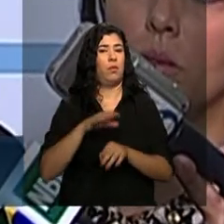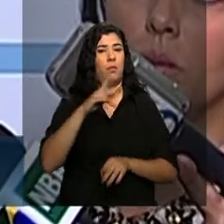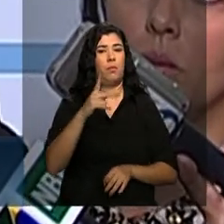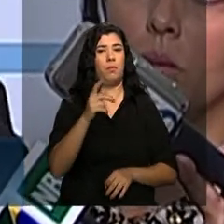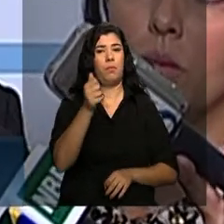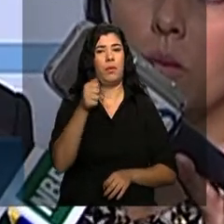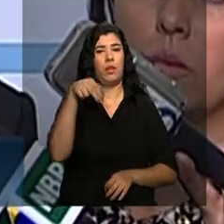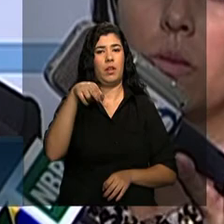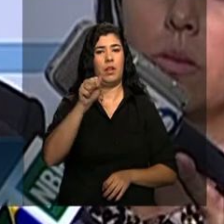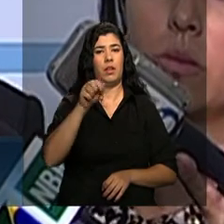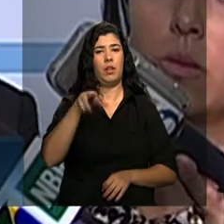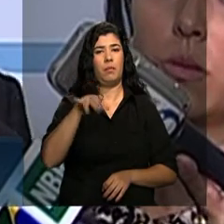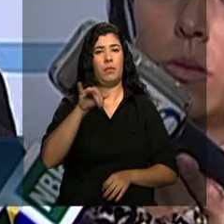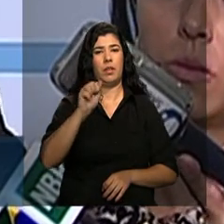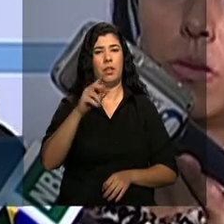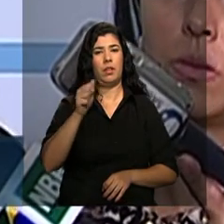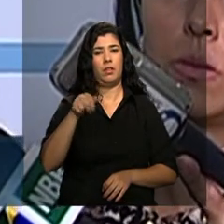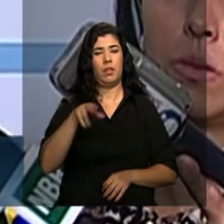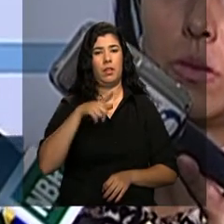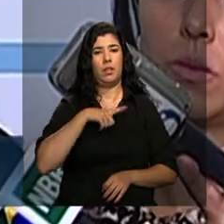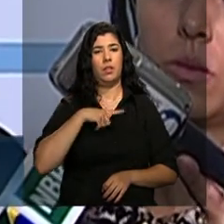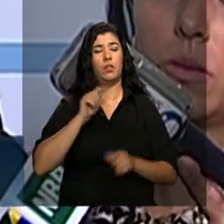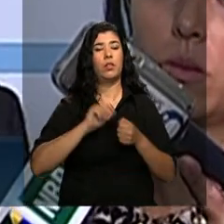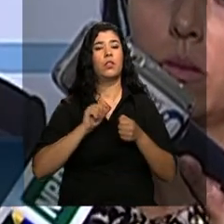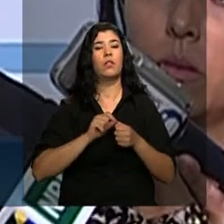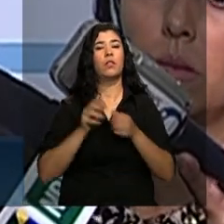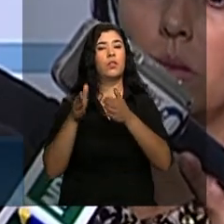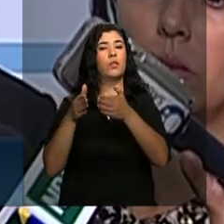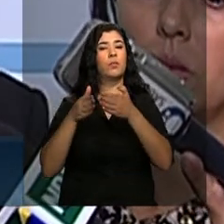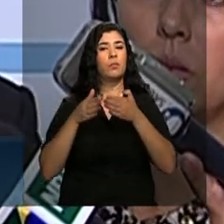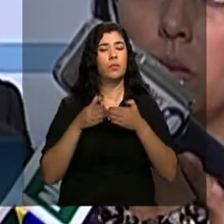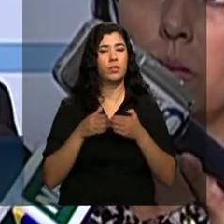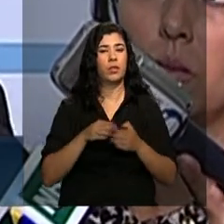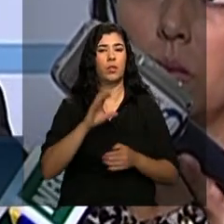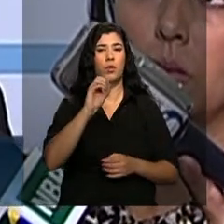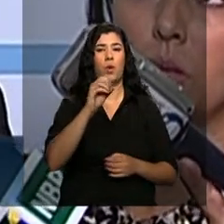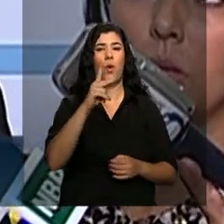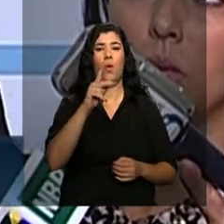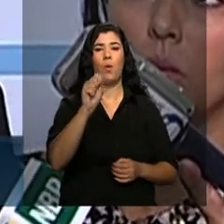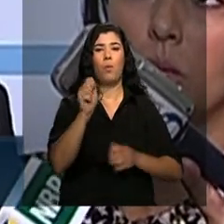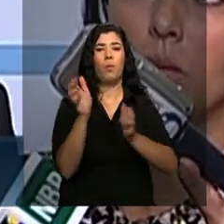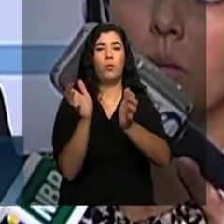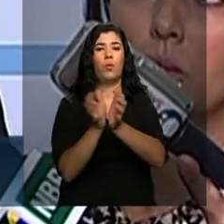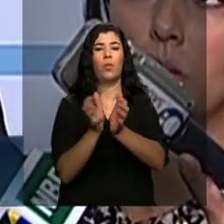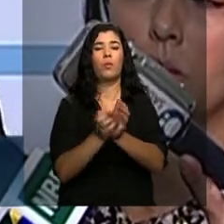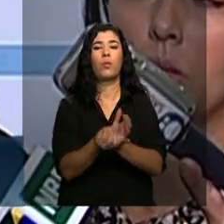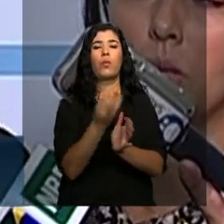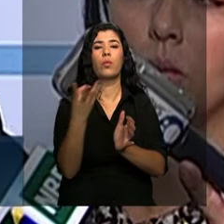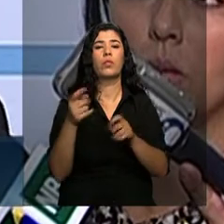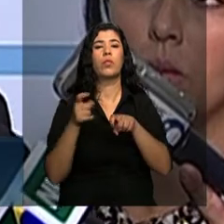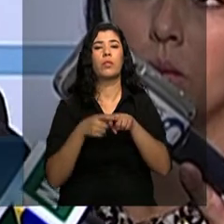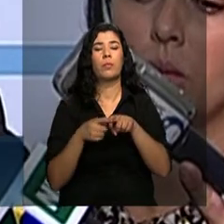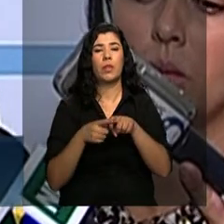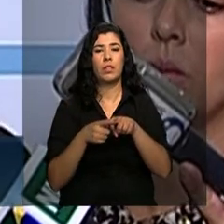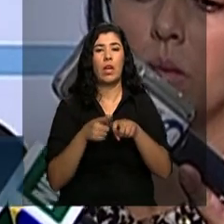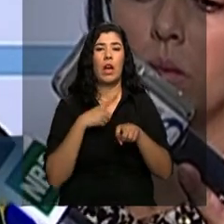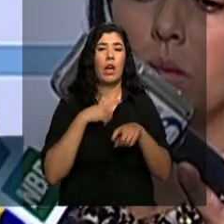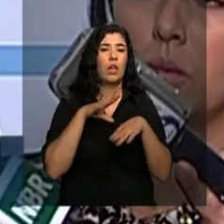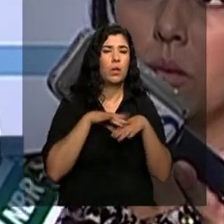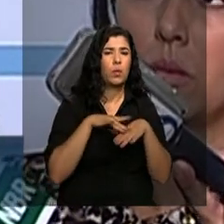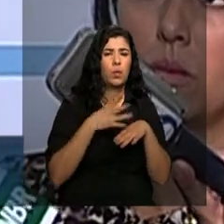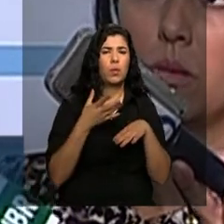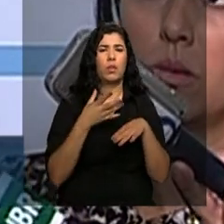com a gente. O que nós temos é a solicitação para OPAs, de um certo número de médicos. À medida que aquele médico sai, porque ficou doente,